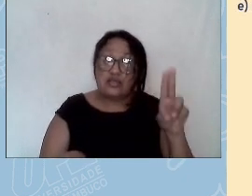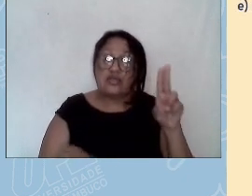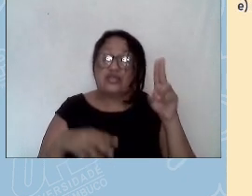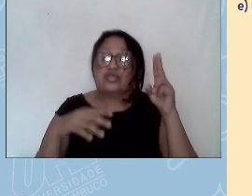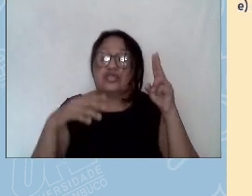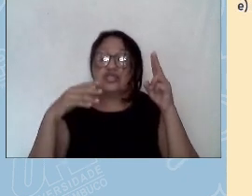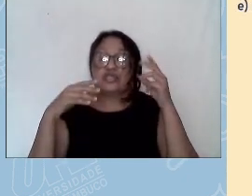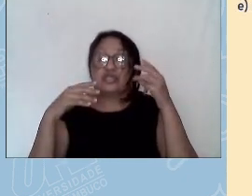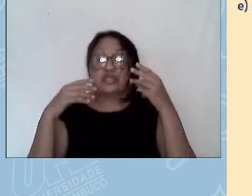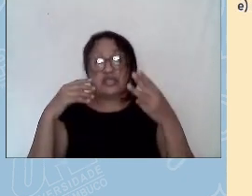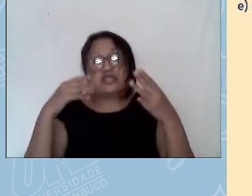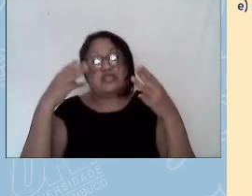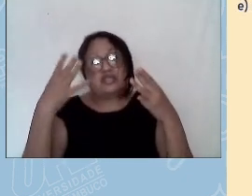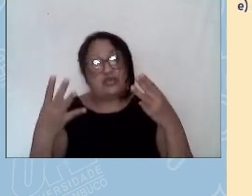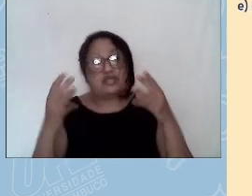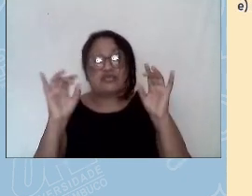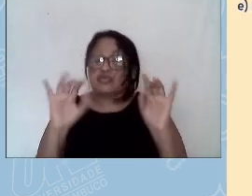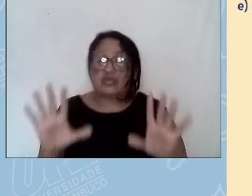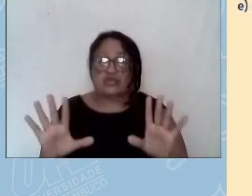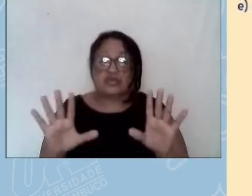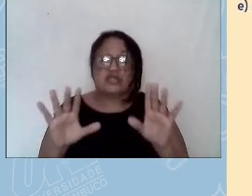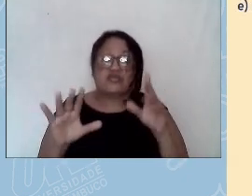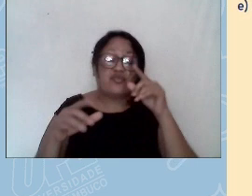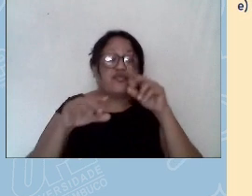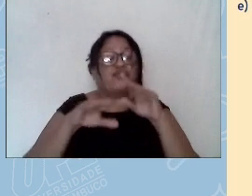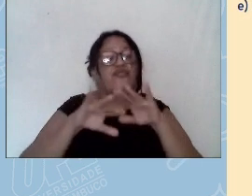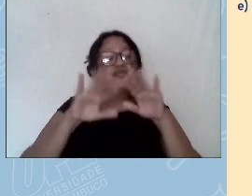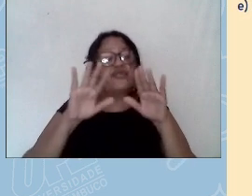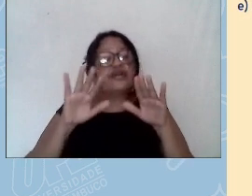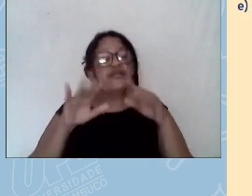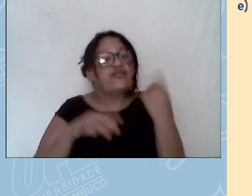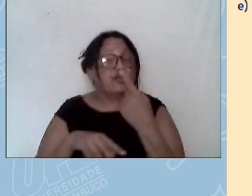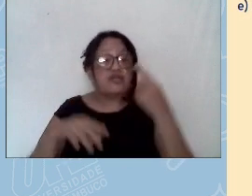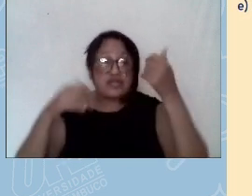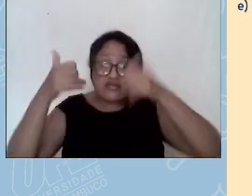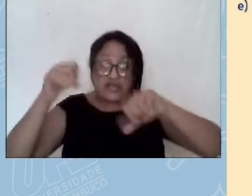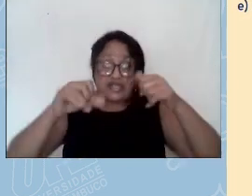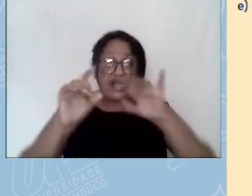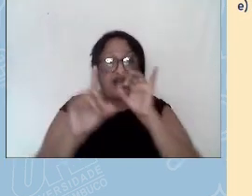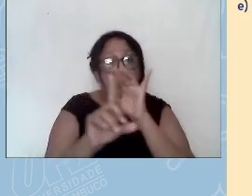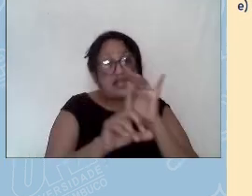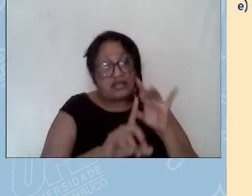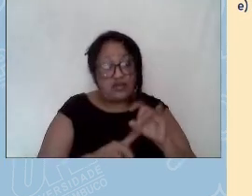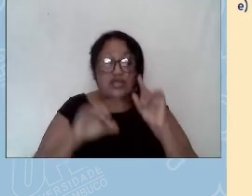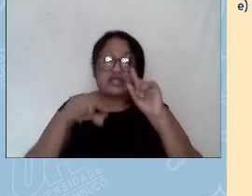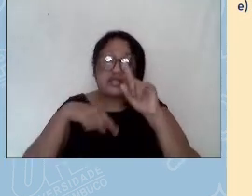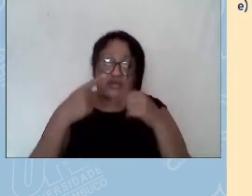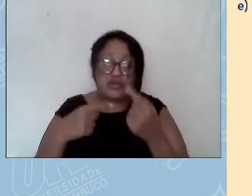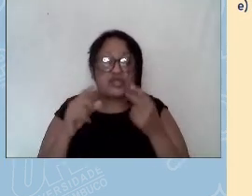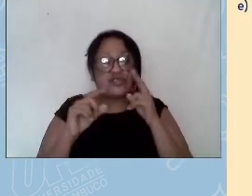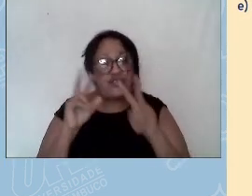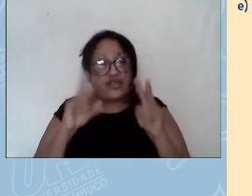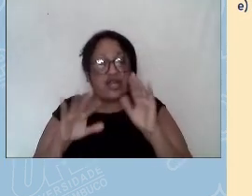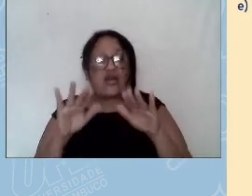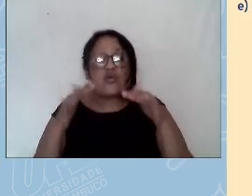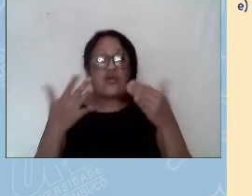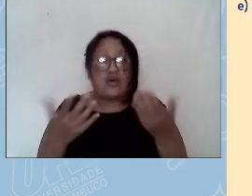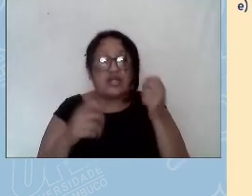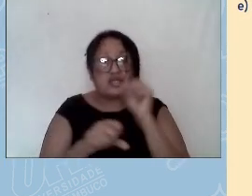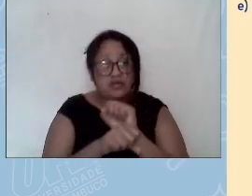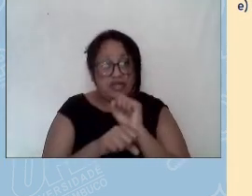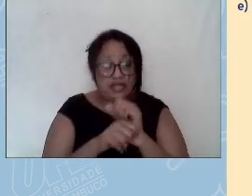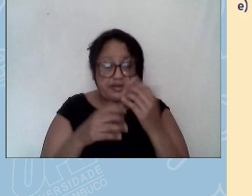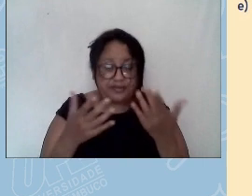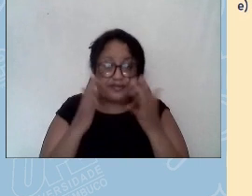proposição e depois chegaremos à conclusão de qual alternativa era esperada na